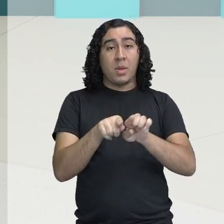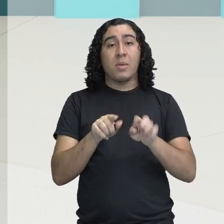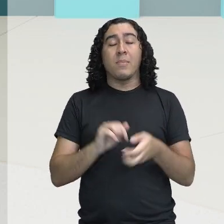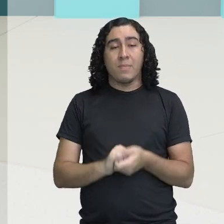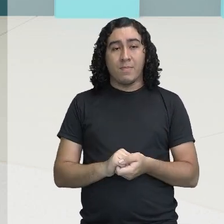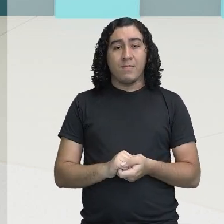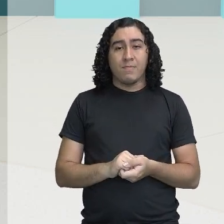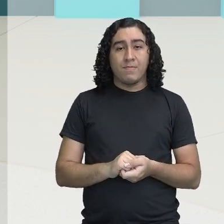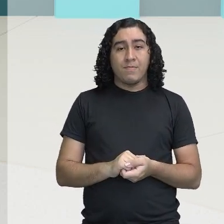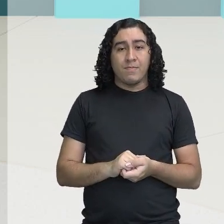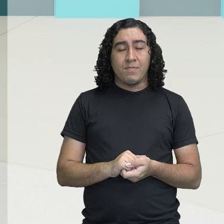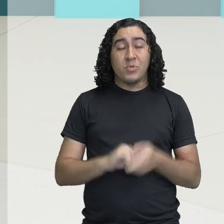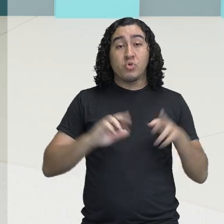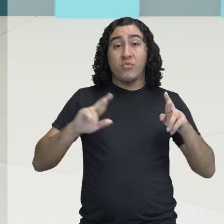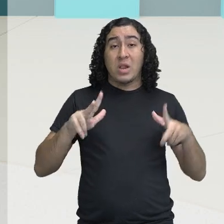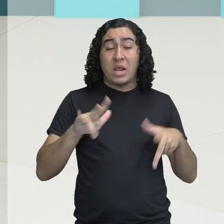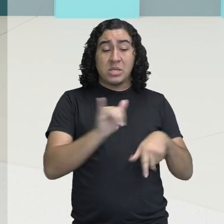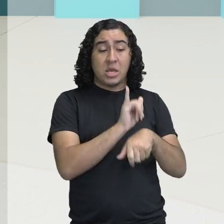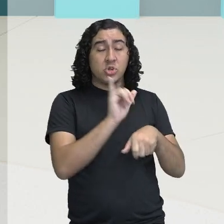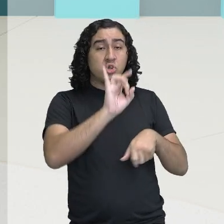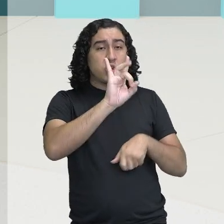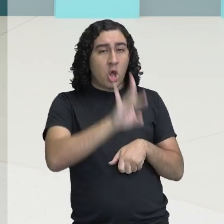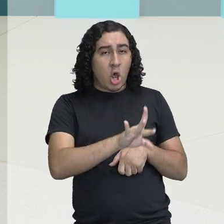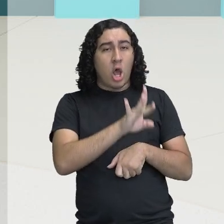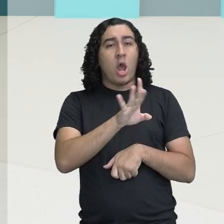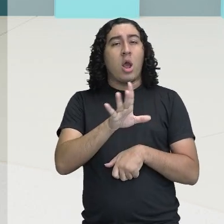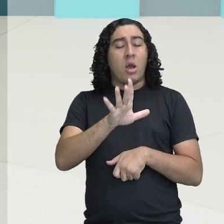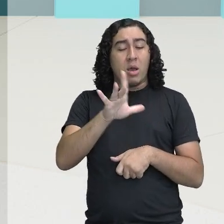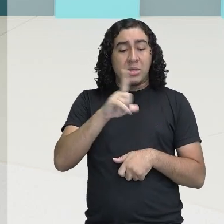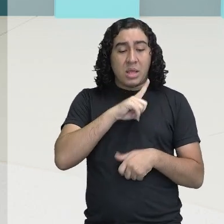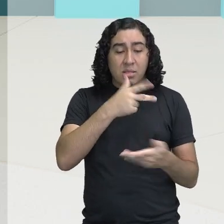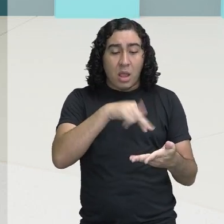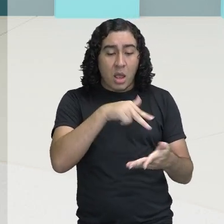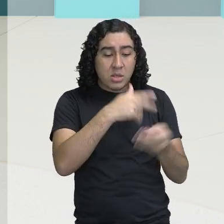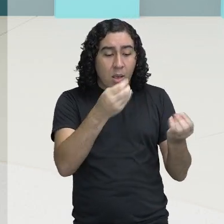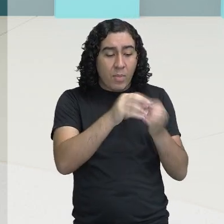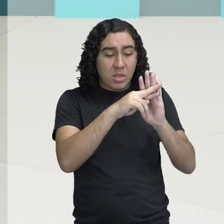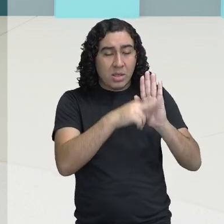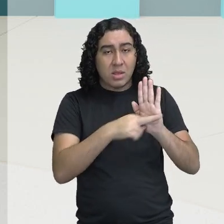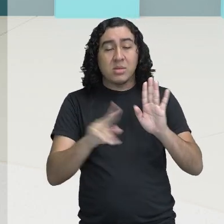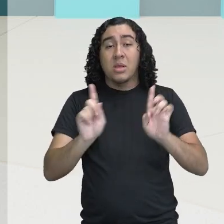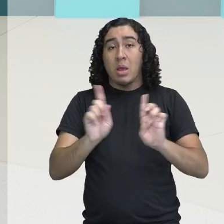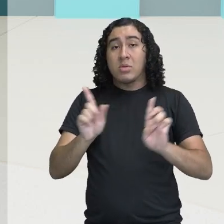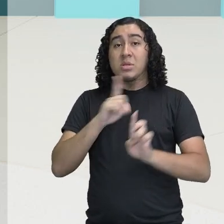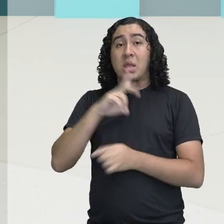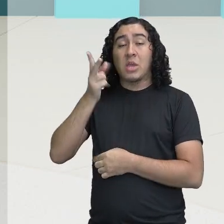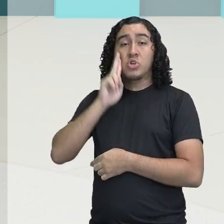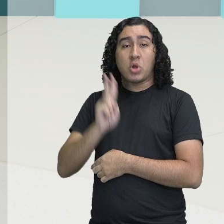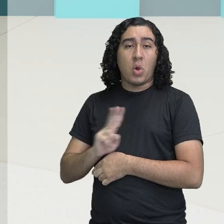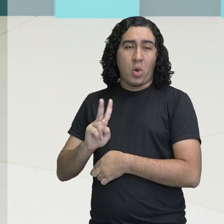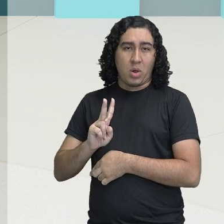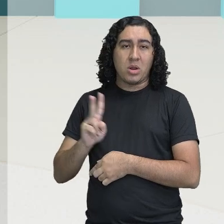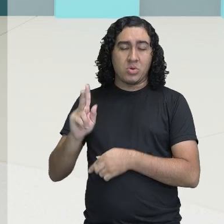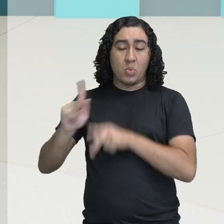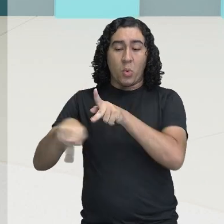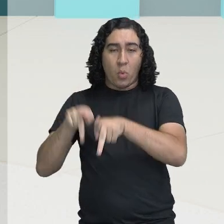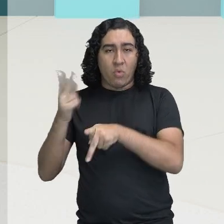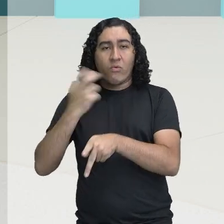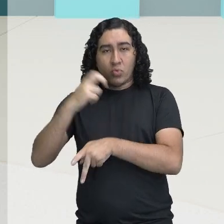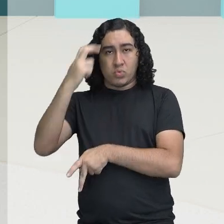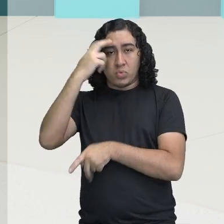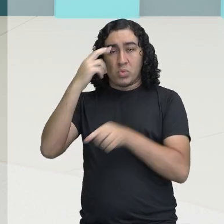além da técnica. Então, traz uma história de um povo, de uma etnia, de uma cultura. E, claro, o